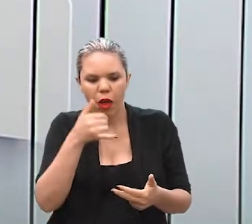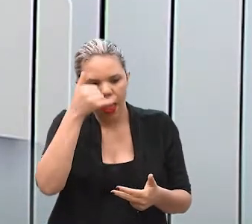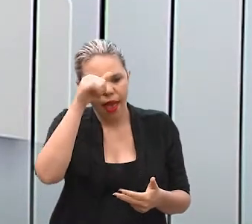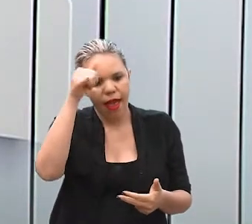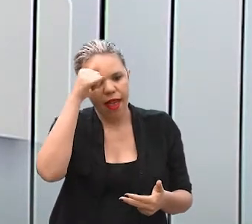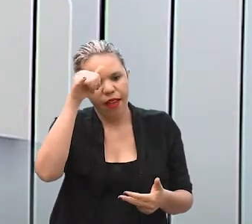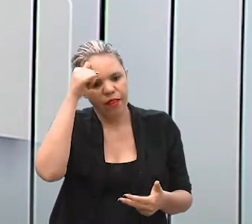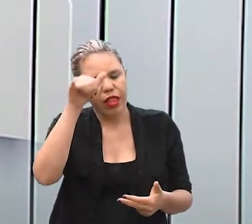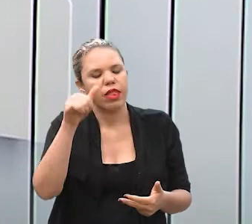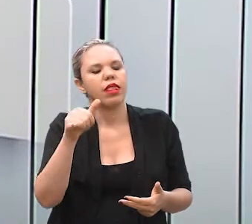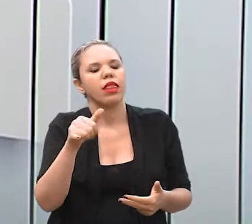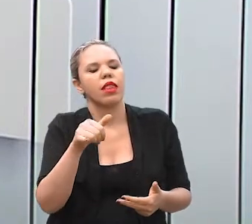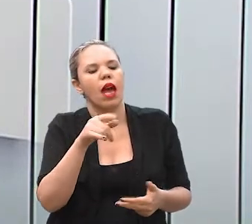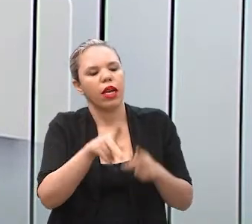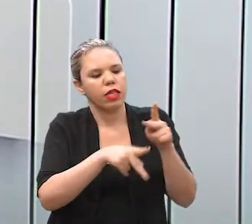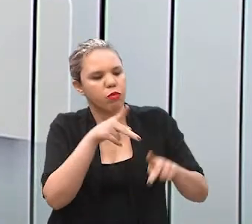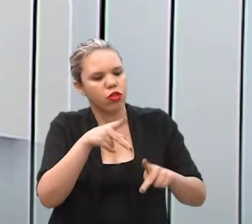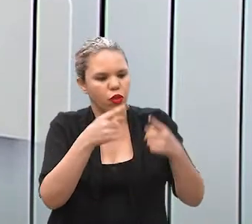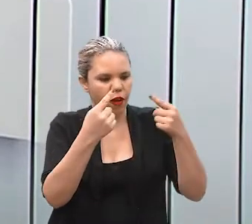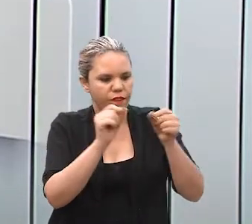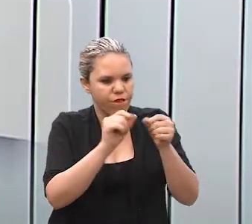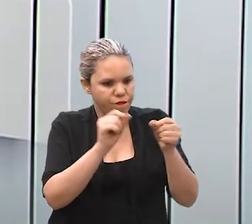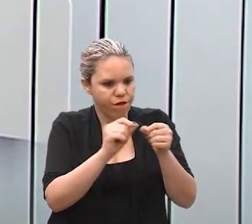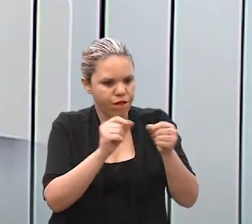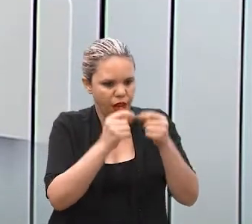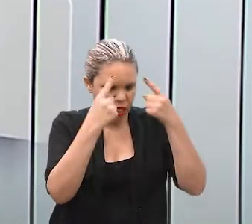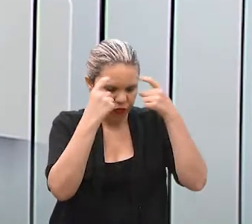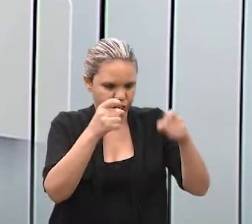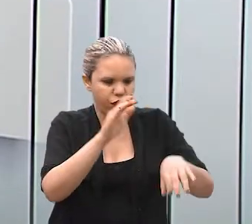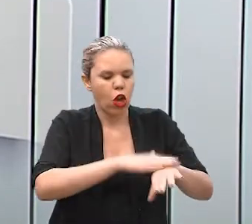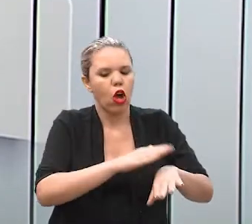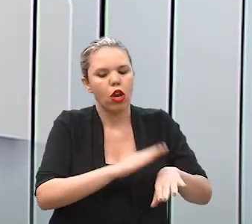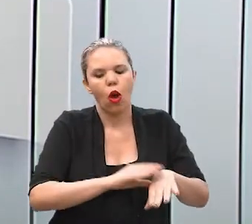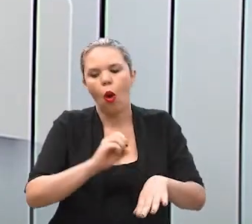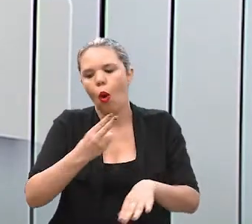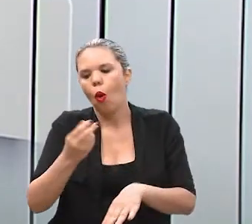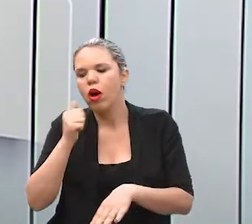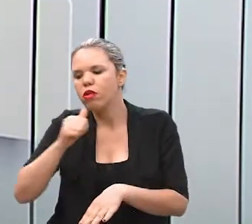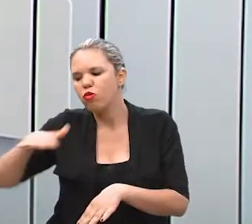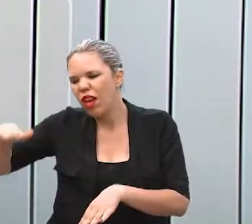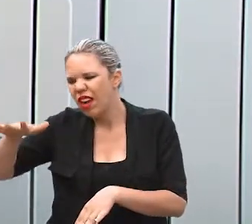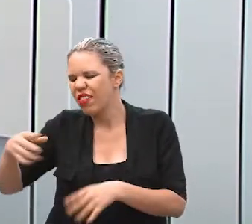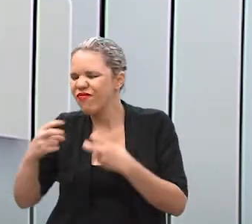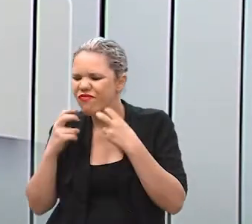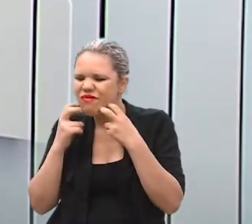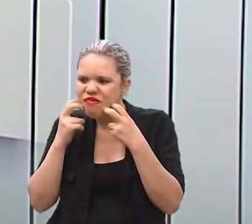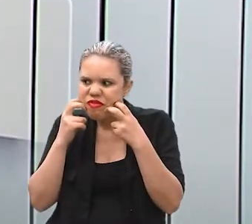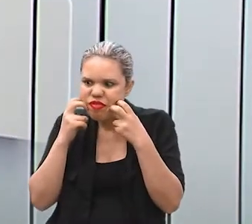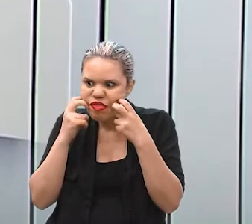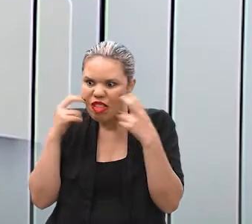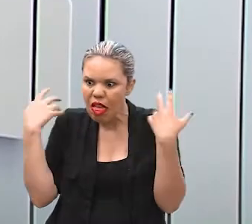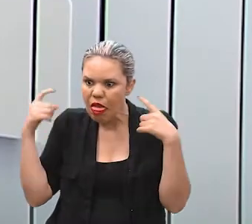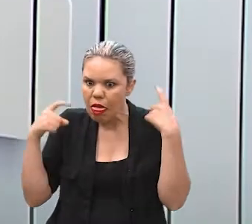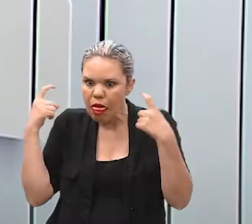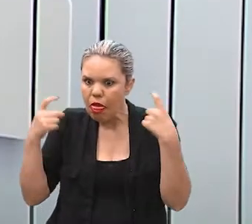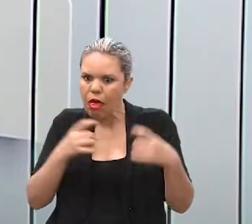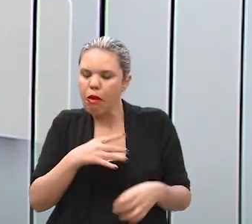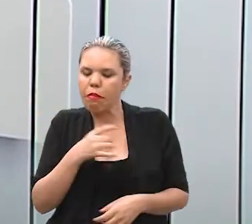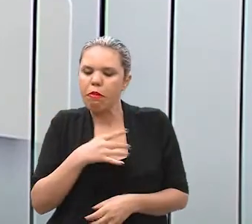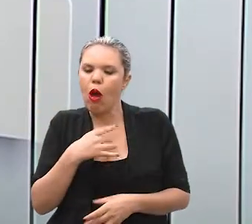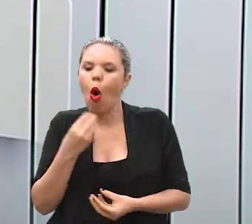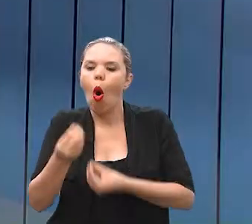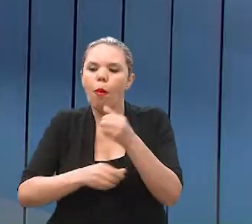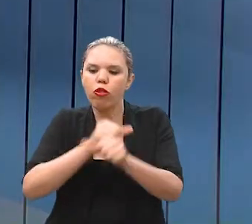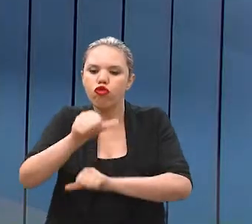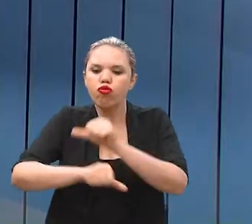esses agressores e do outro, as mulheres, a gente sabe que às vezes ficam com vergonha, ficam com medo. Como é que a gente